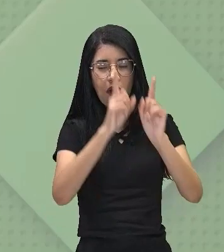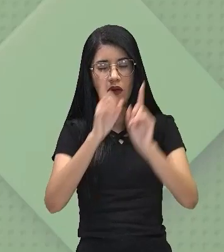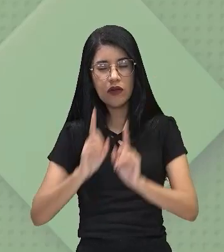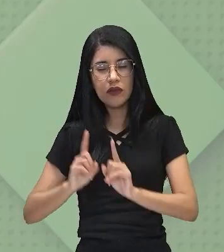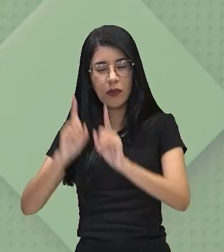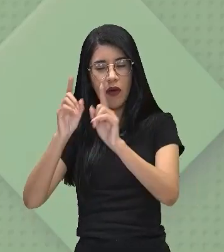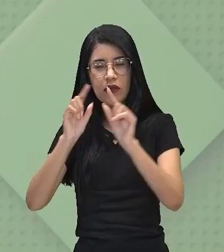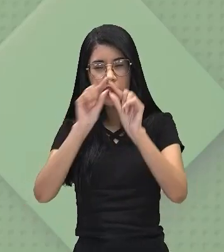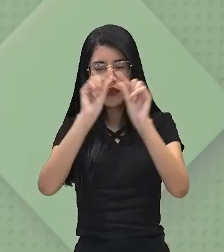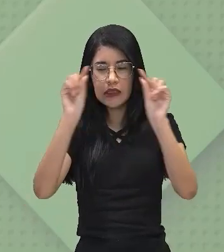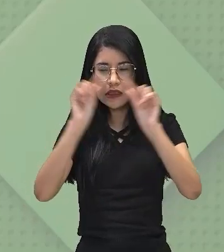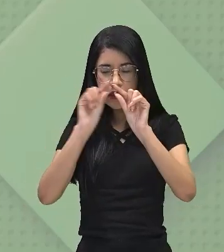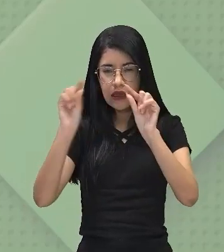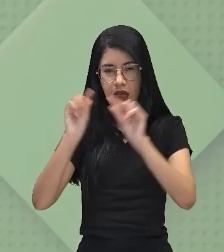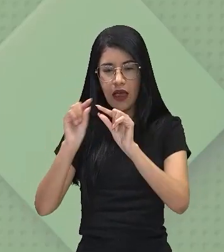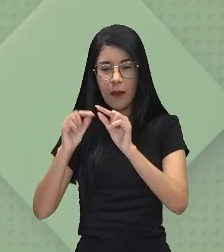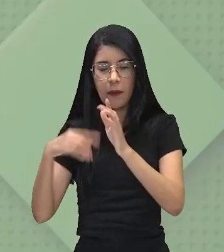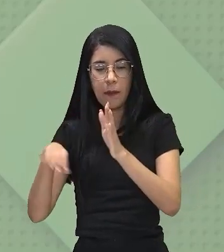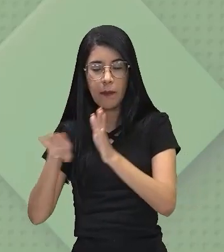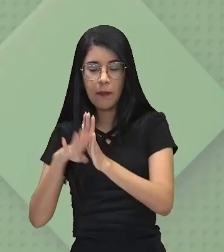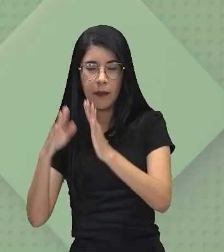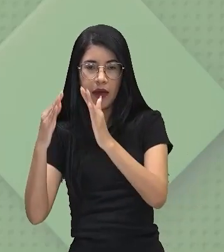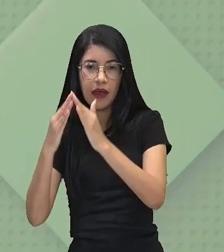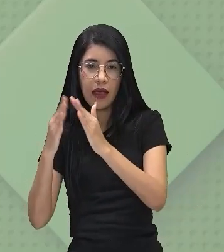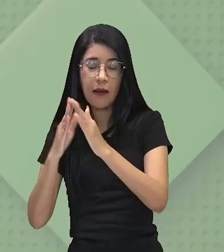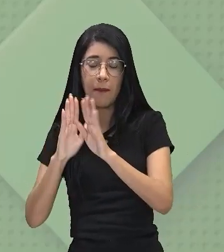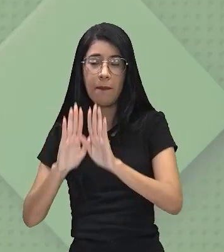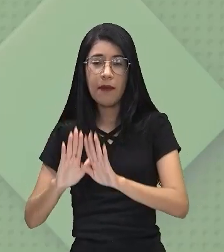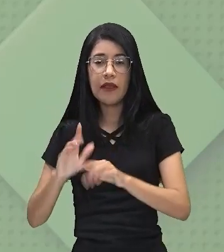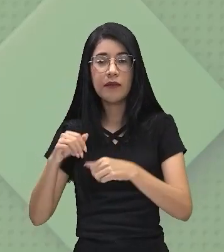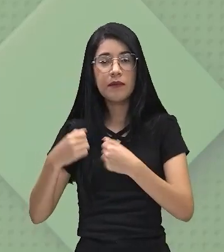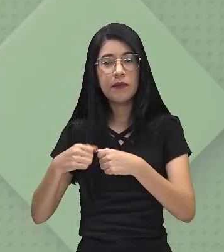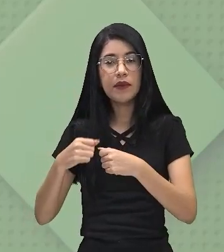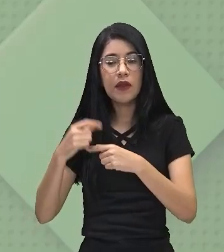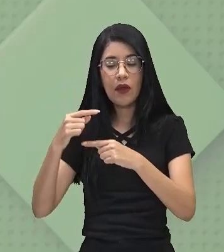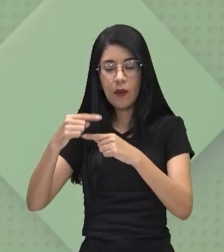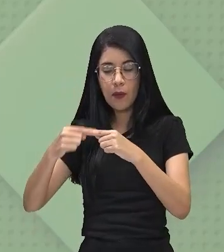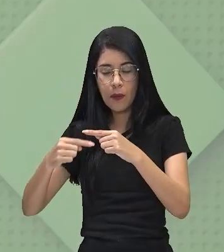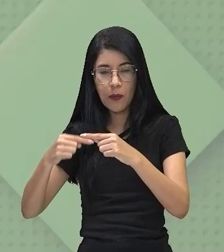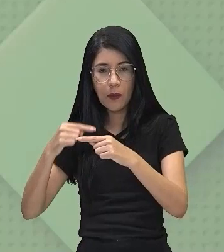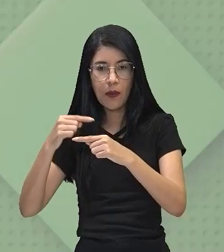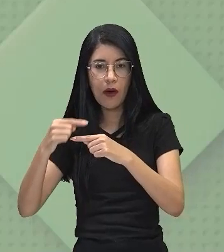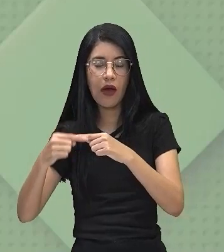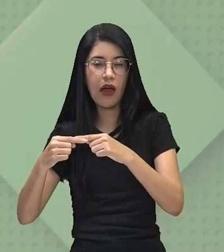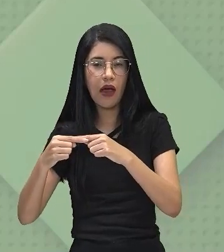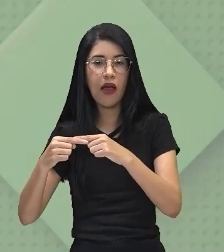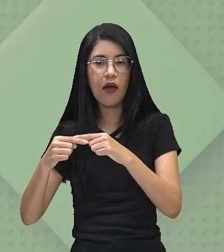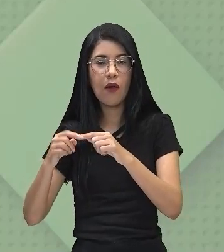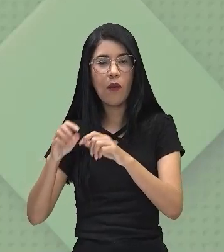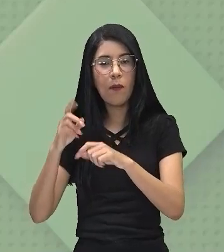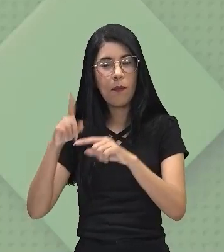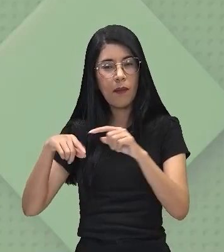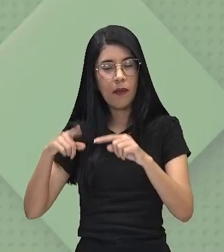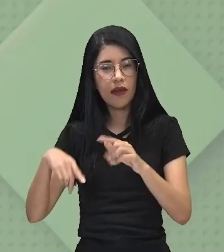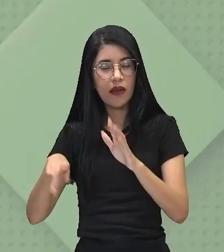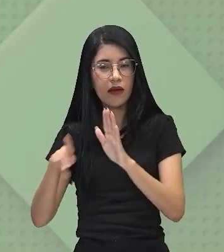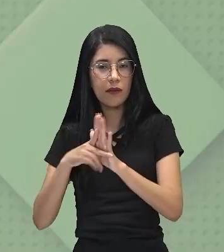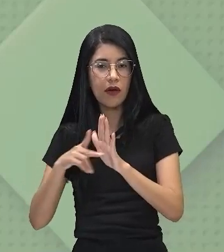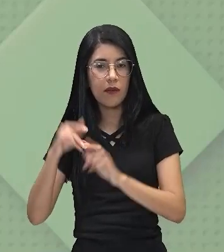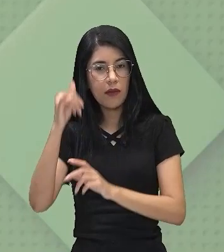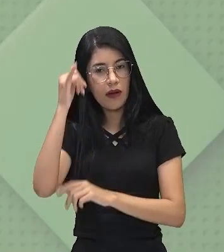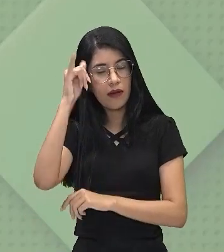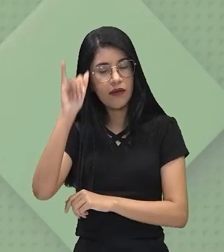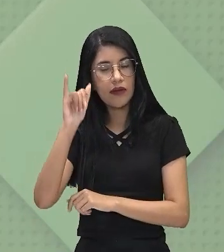nossa casa, por exemplo. Só que esse fio de cobre ele precisa estar revestido por uma outra estrutura, né, por um outro material. E aí ele vai